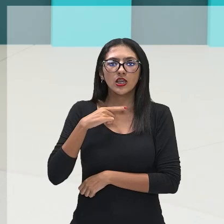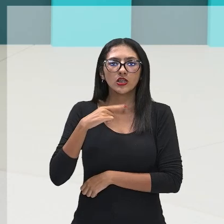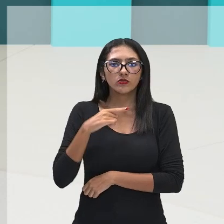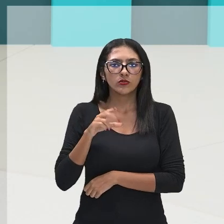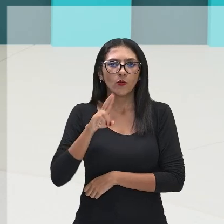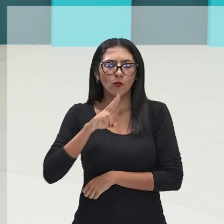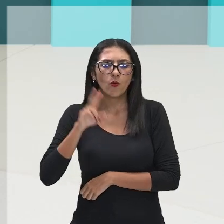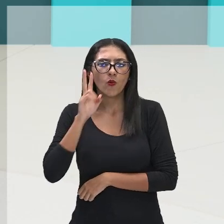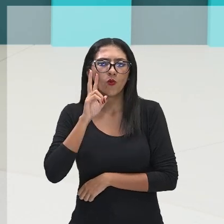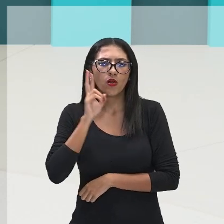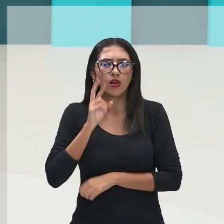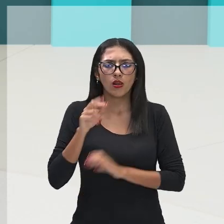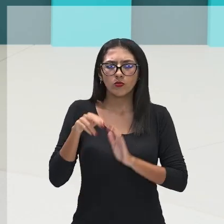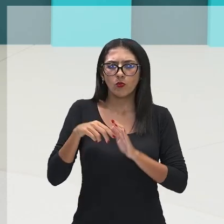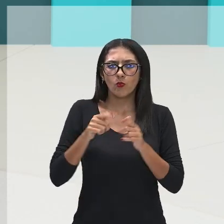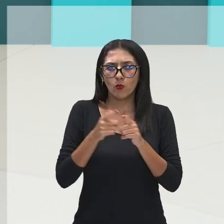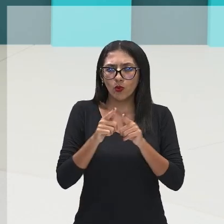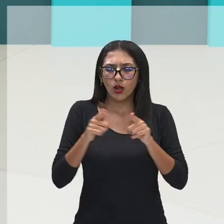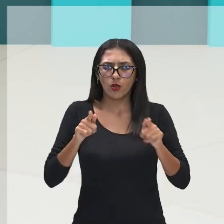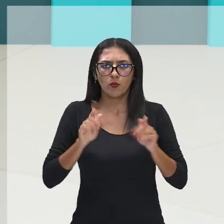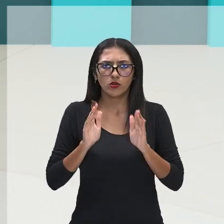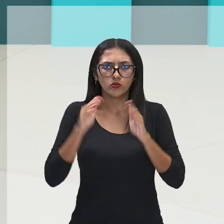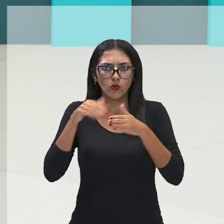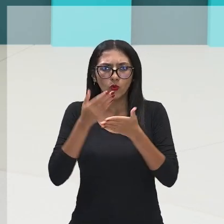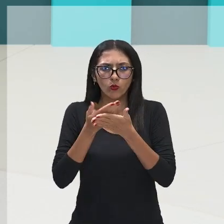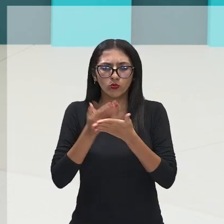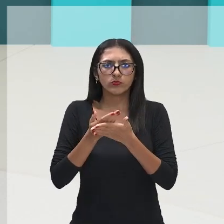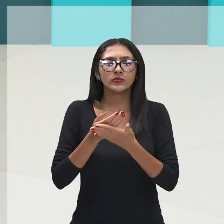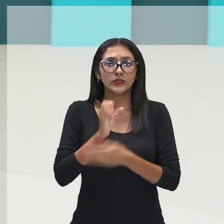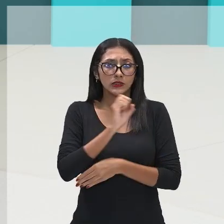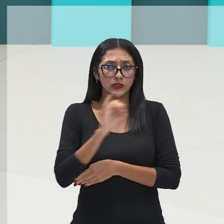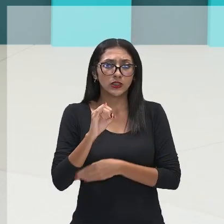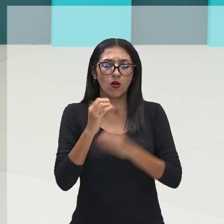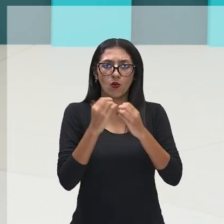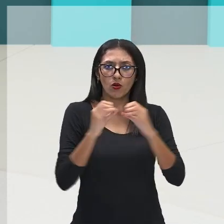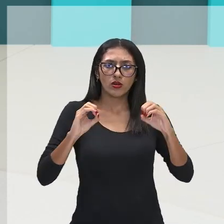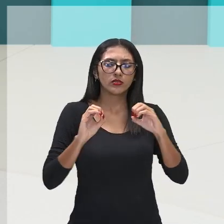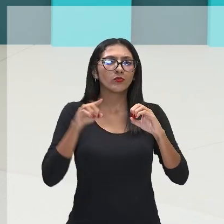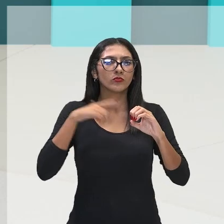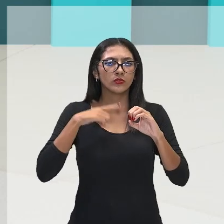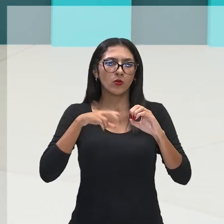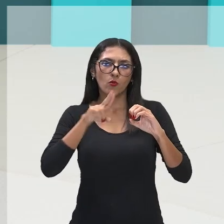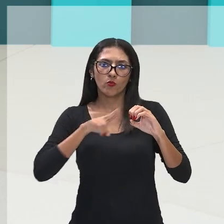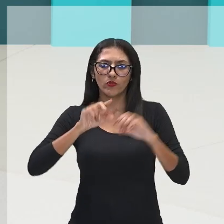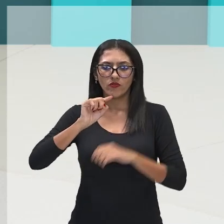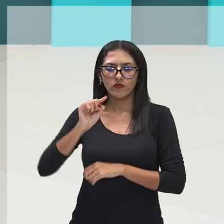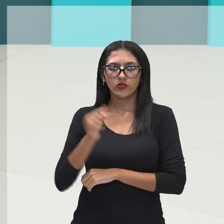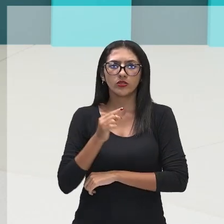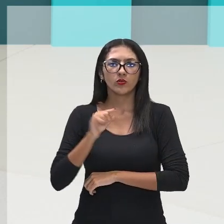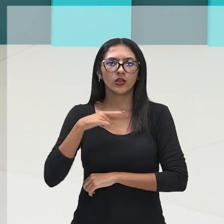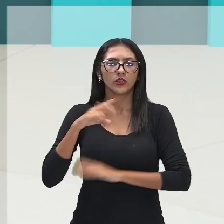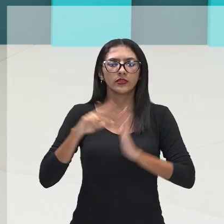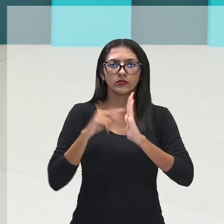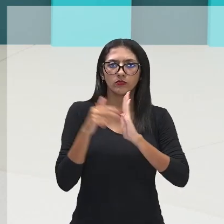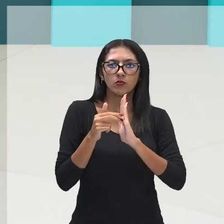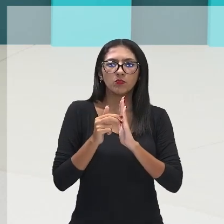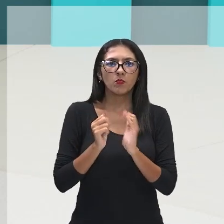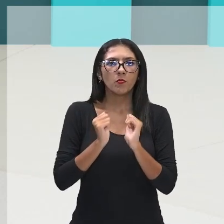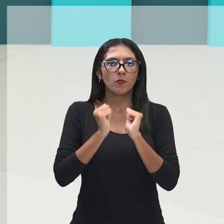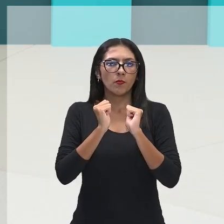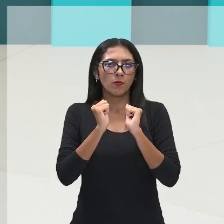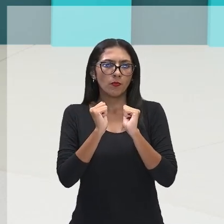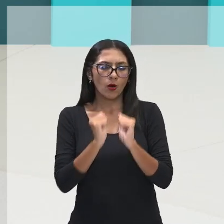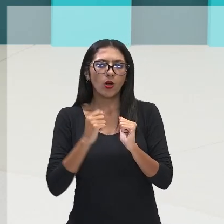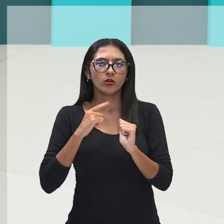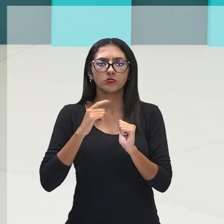o gramático Adriano Cury, diz que quando a oração adjetiva vem marcada por vírgula, quer dizer que eu posso retirá-la,